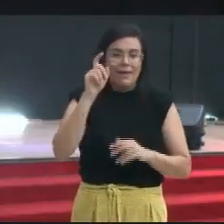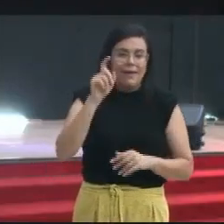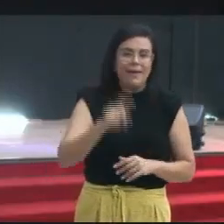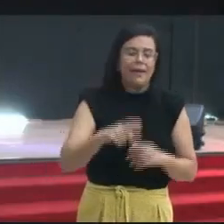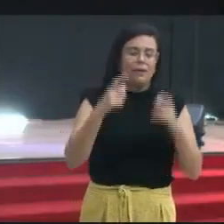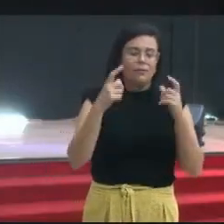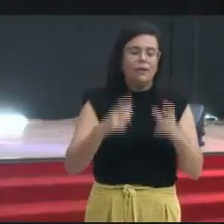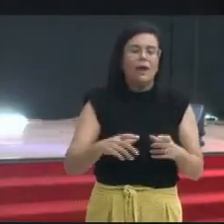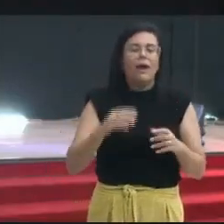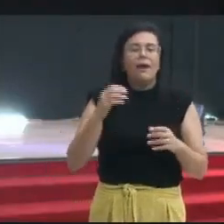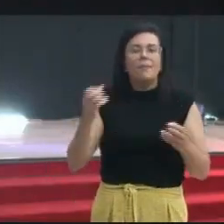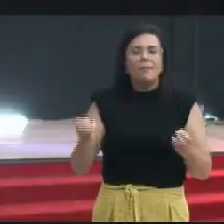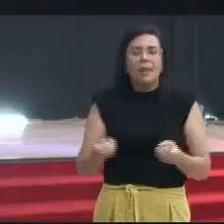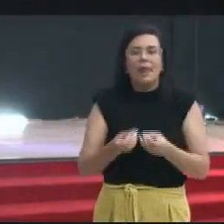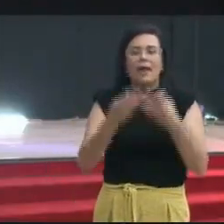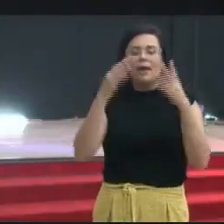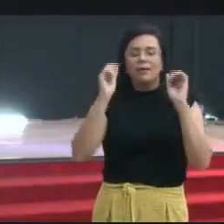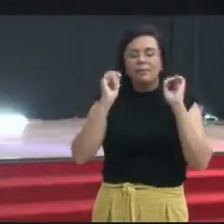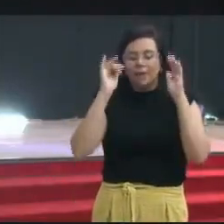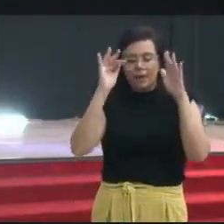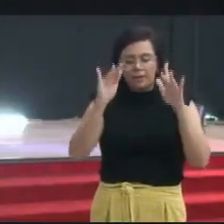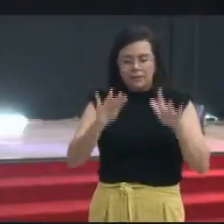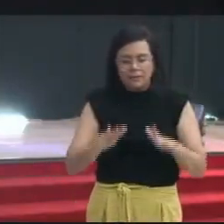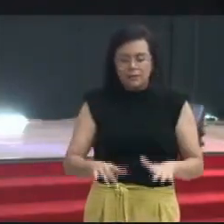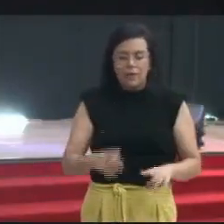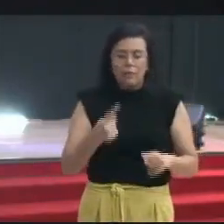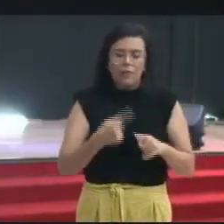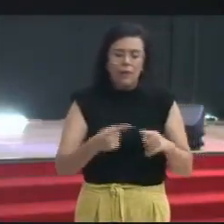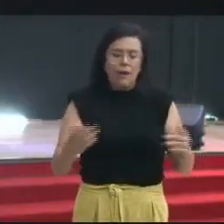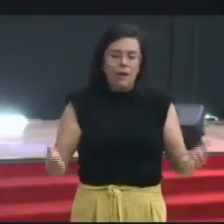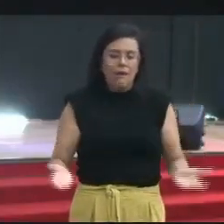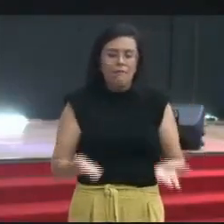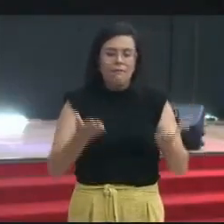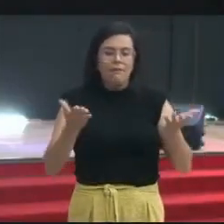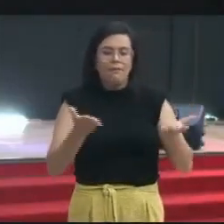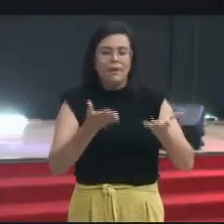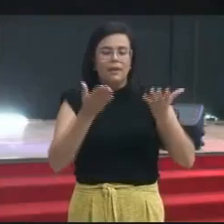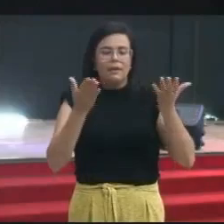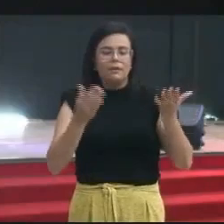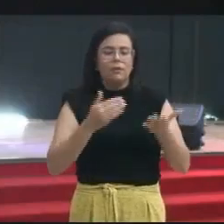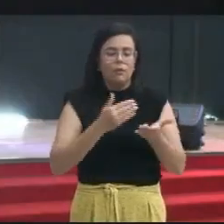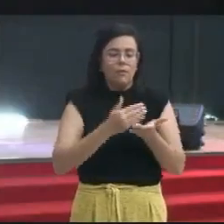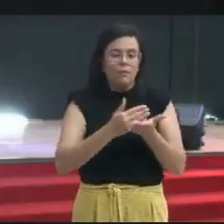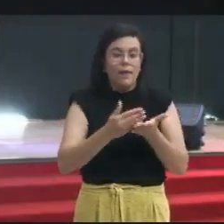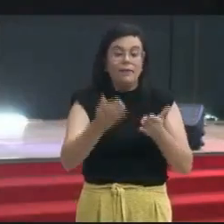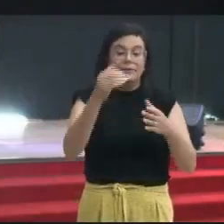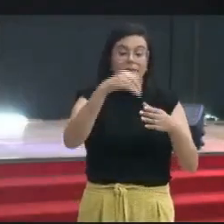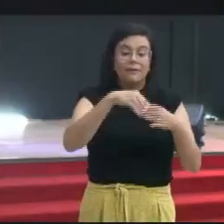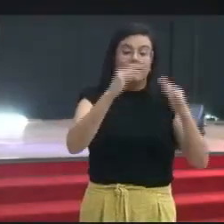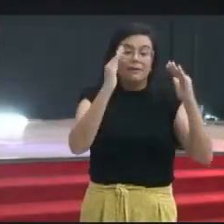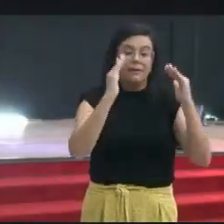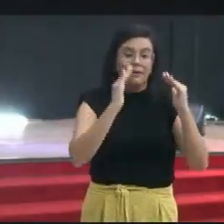casa é lugar de bênçãos, porque avivamento começa em